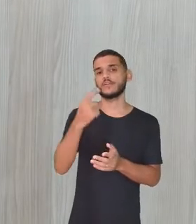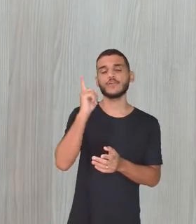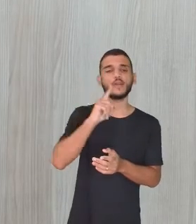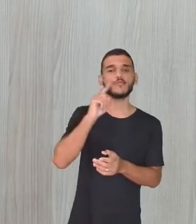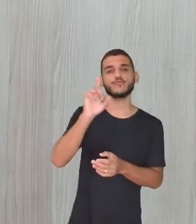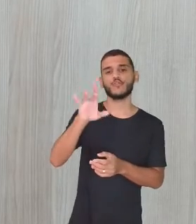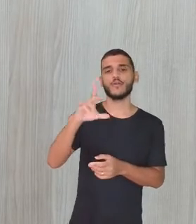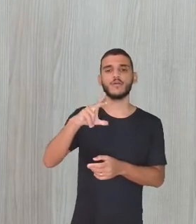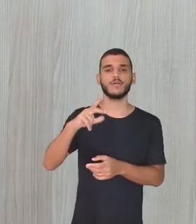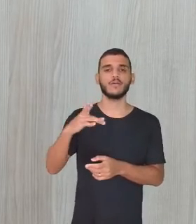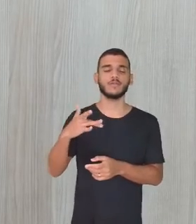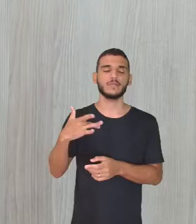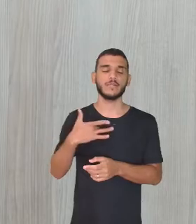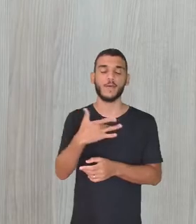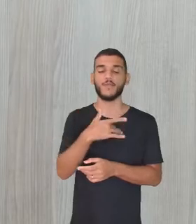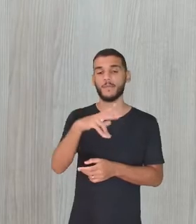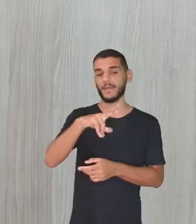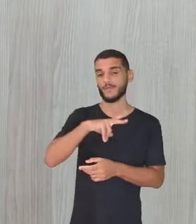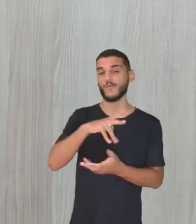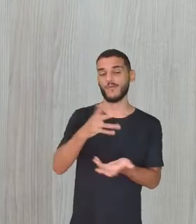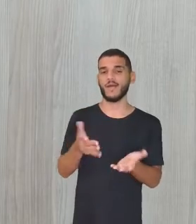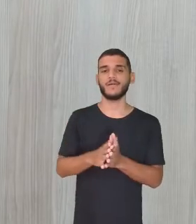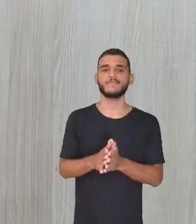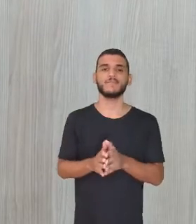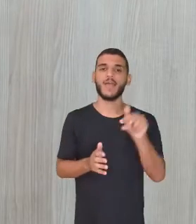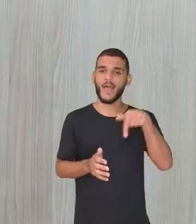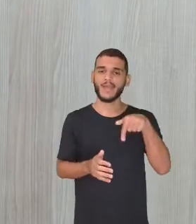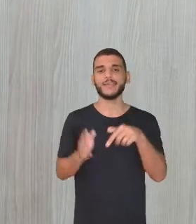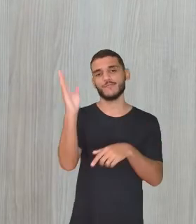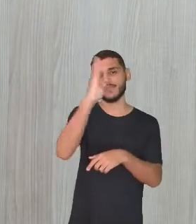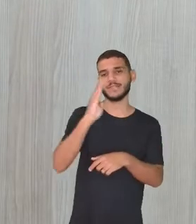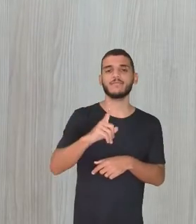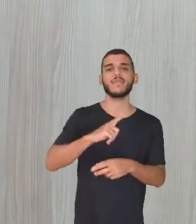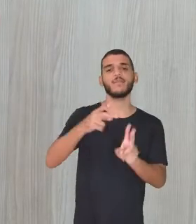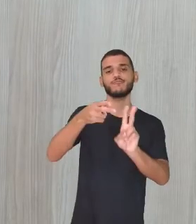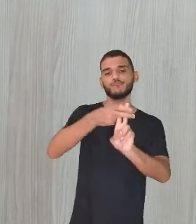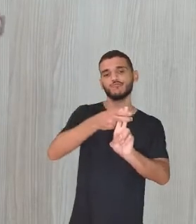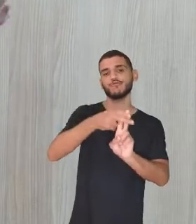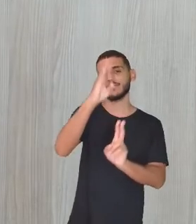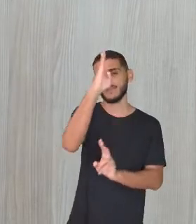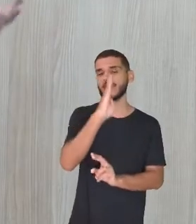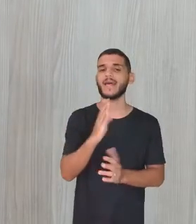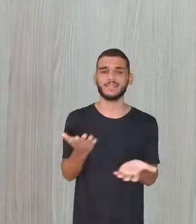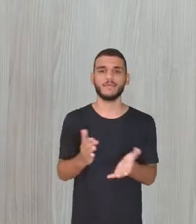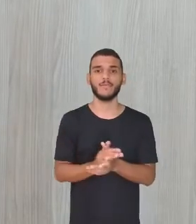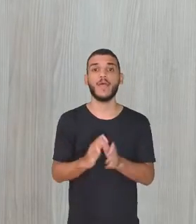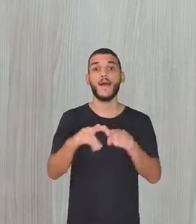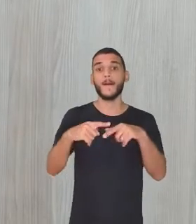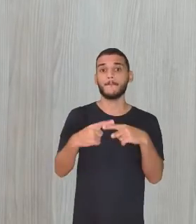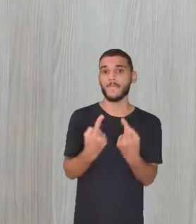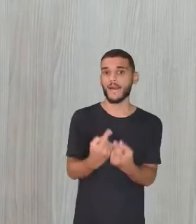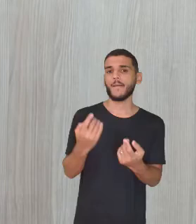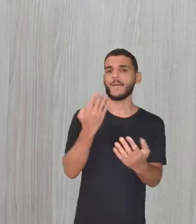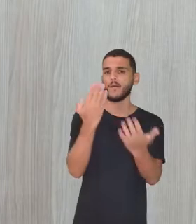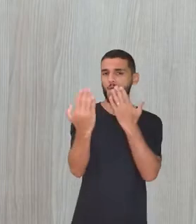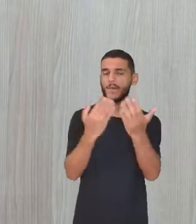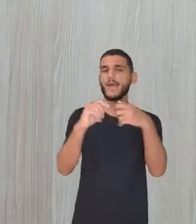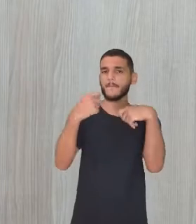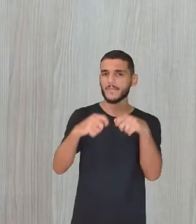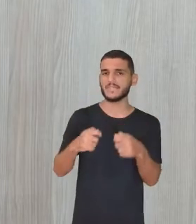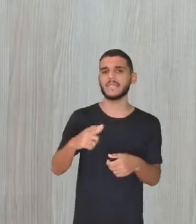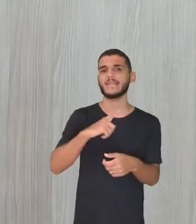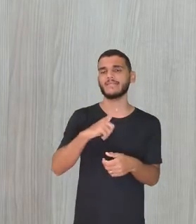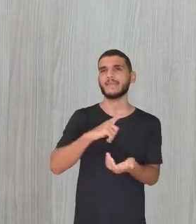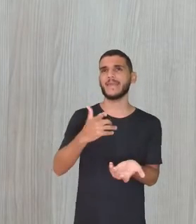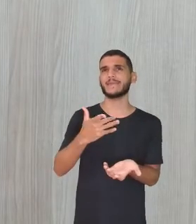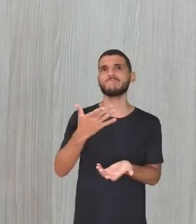cabeça. Vacinação também, Mas, tudo isso, não tipo, é? então, para comparar, você precisa, claro, dominar um pouco, né? Pelo menos, você tem